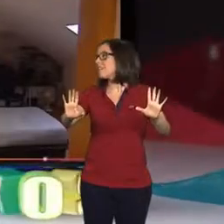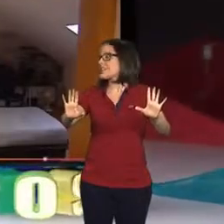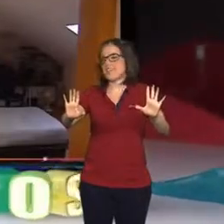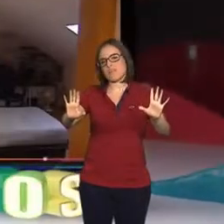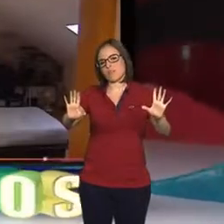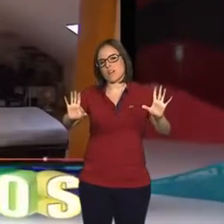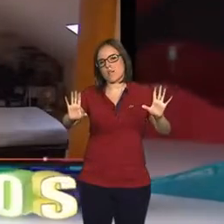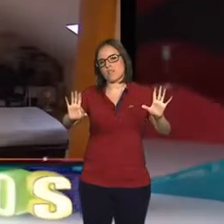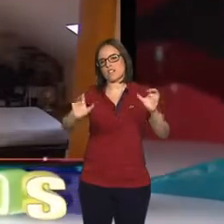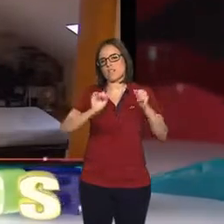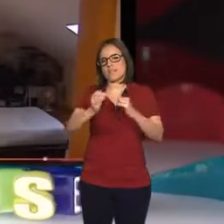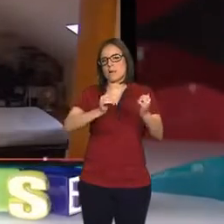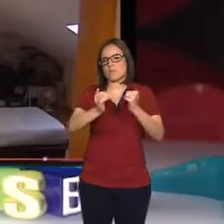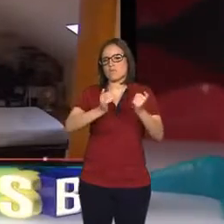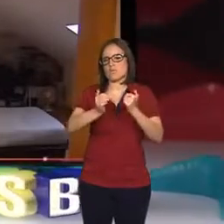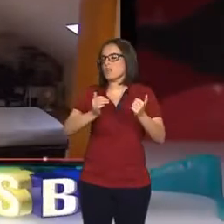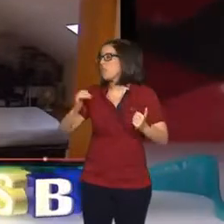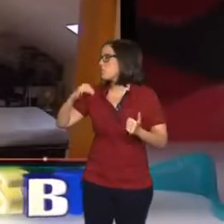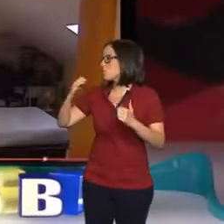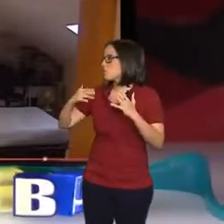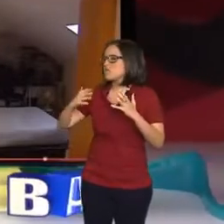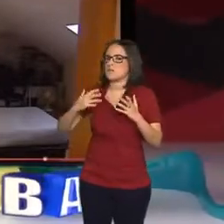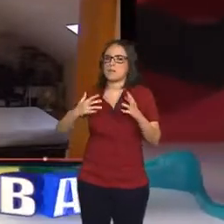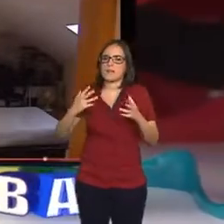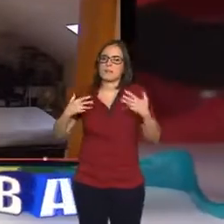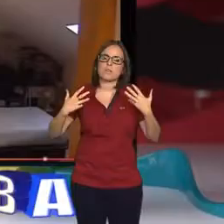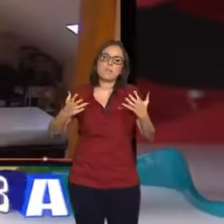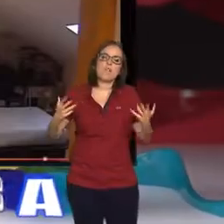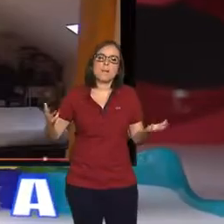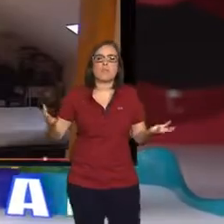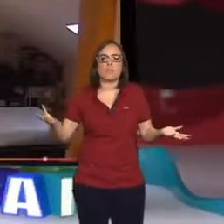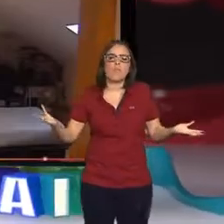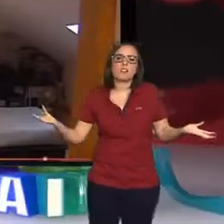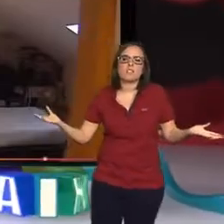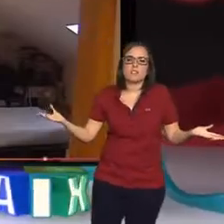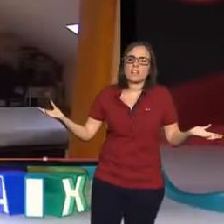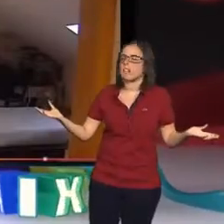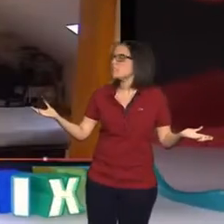se calhar vamos com calma nós acabamos nos conhecer não ainda não nos sentimos preparados